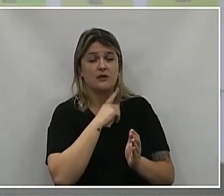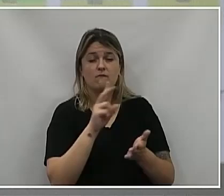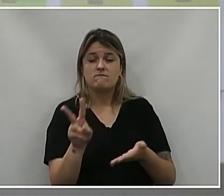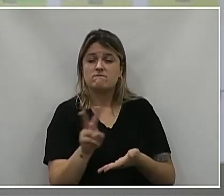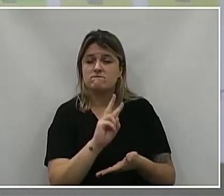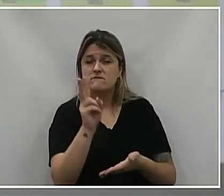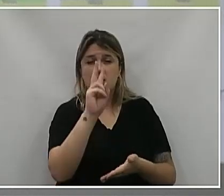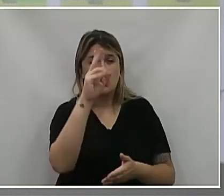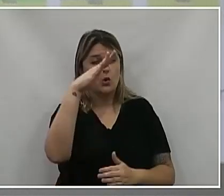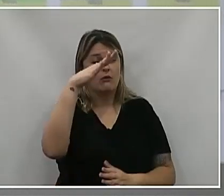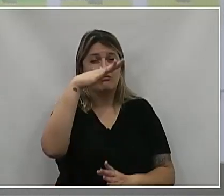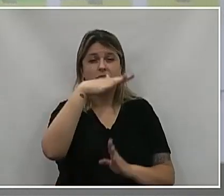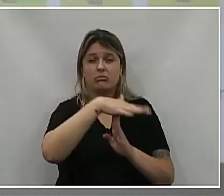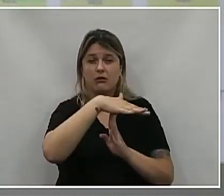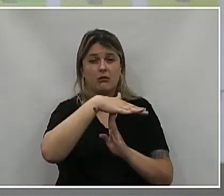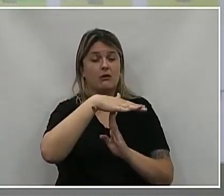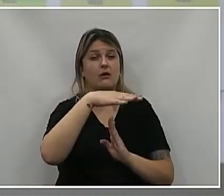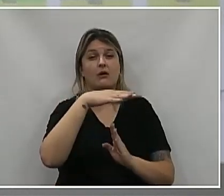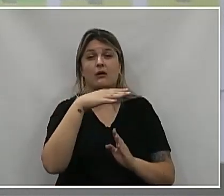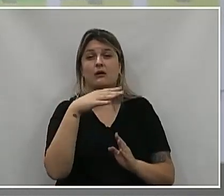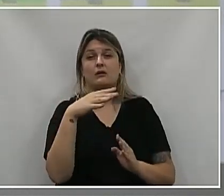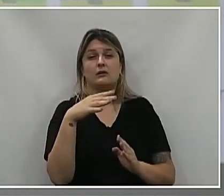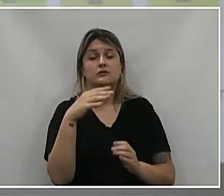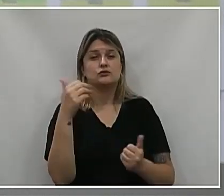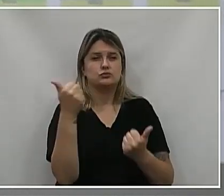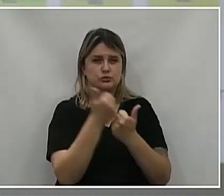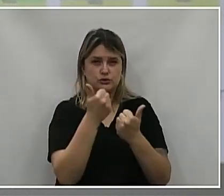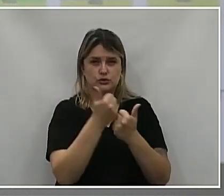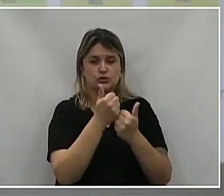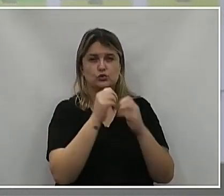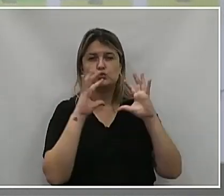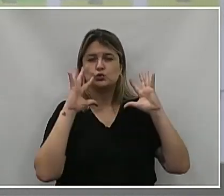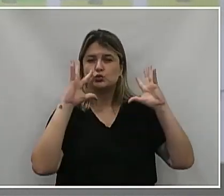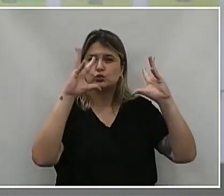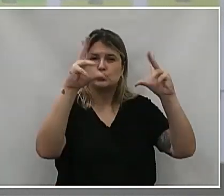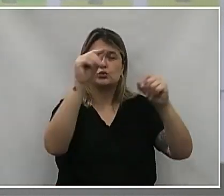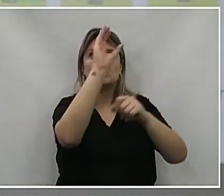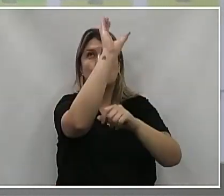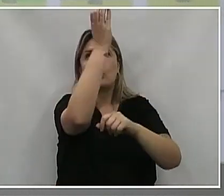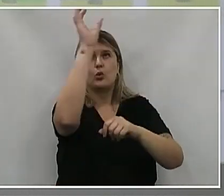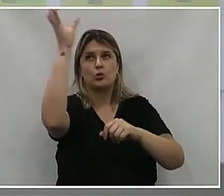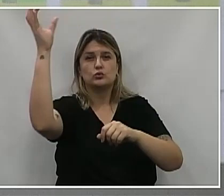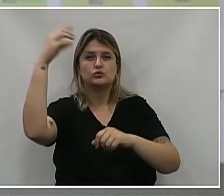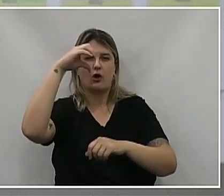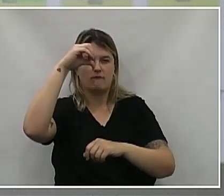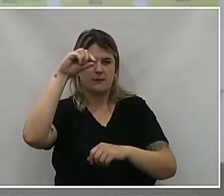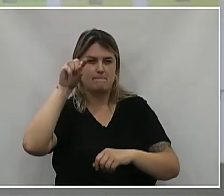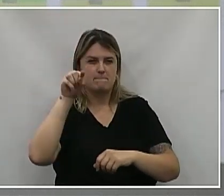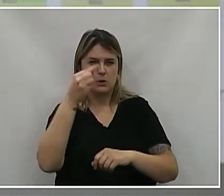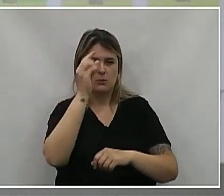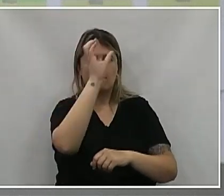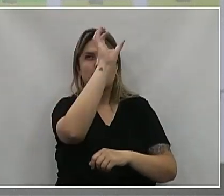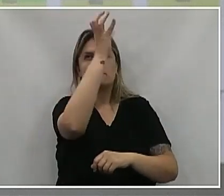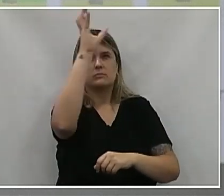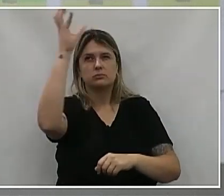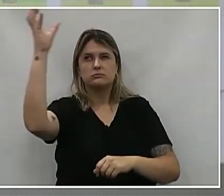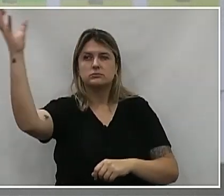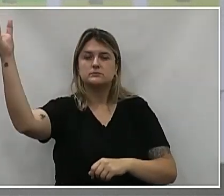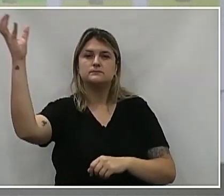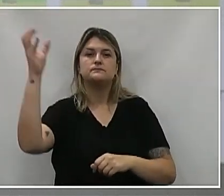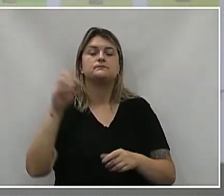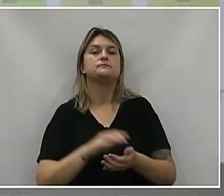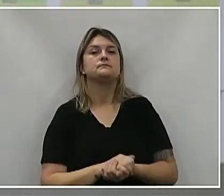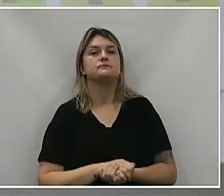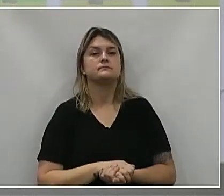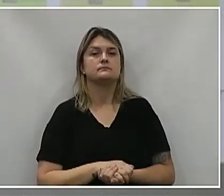máximo dessa parte de iluminação para substituição integral de todos os pontos de iluminação do município